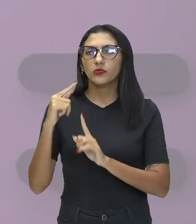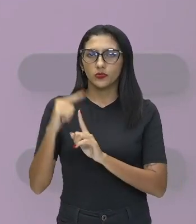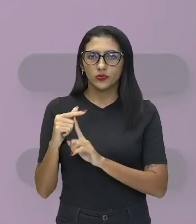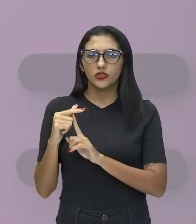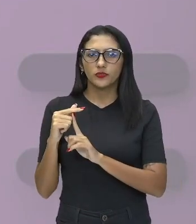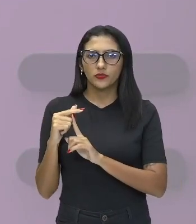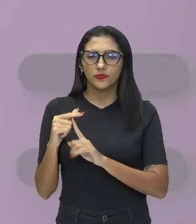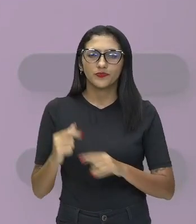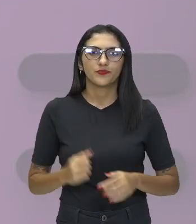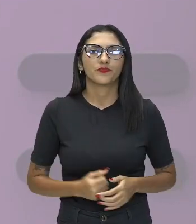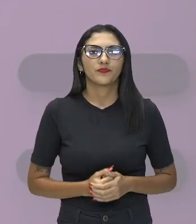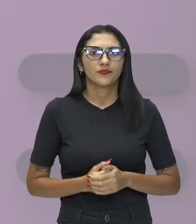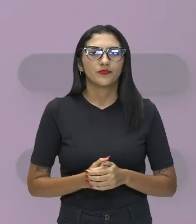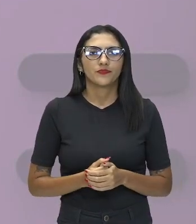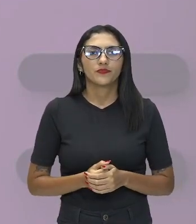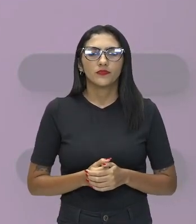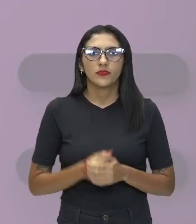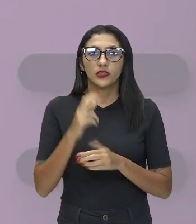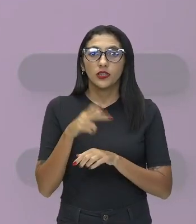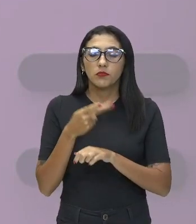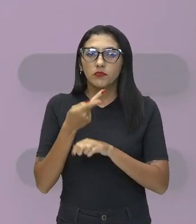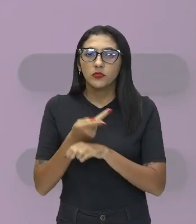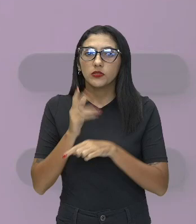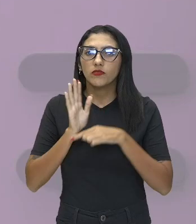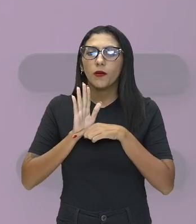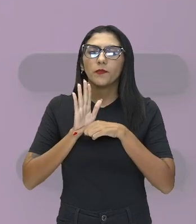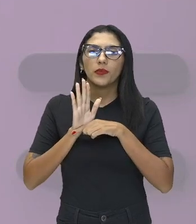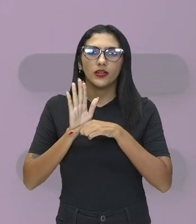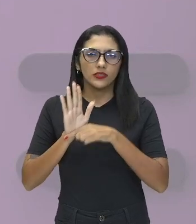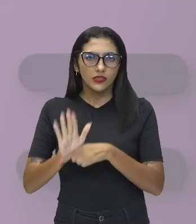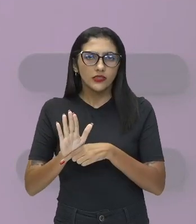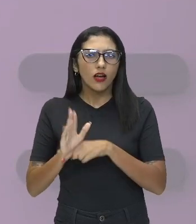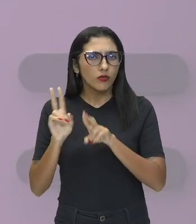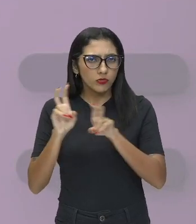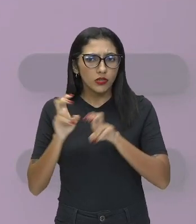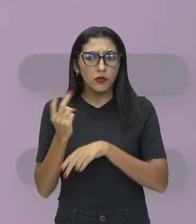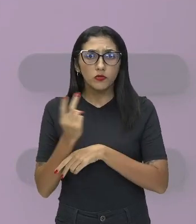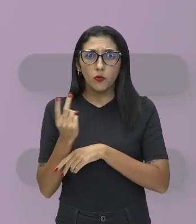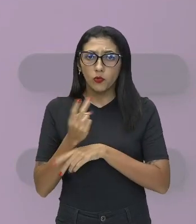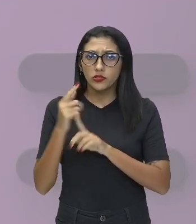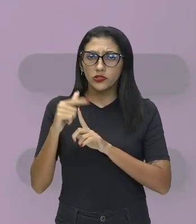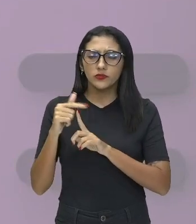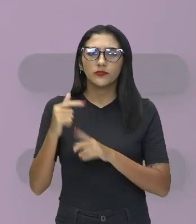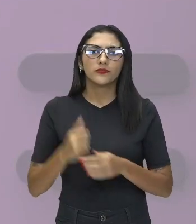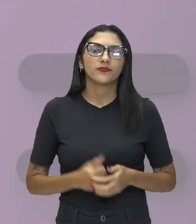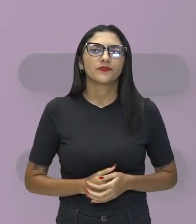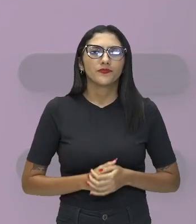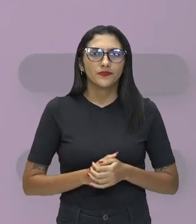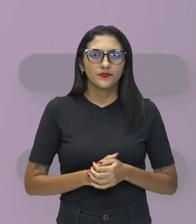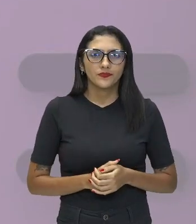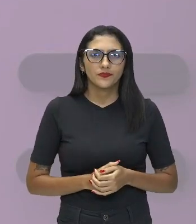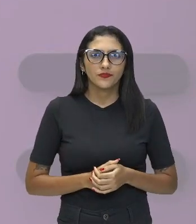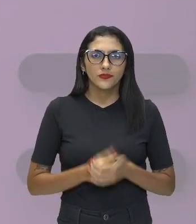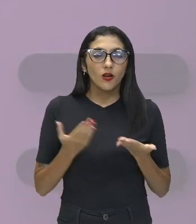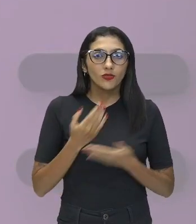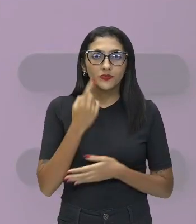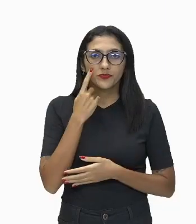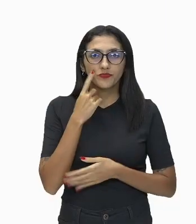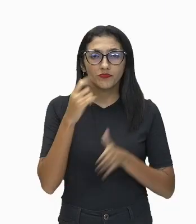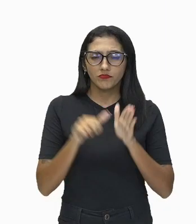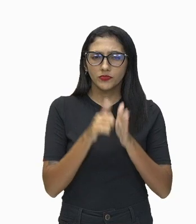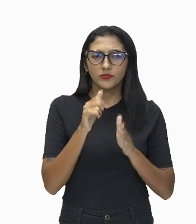E aí eu vou apresentar para vocês logo mais o que é um determinante de ordem 2, tá certo? Então vamos chamar a nossa primeira